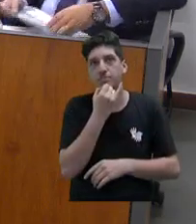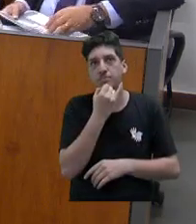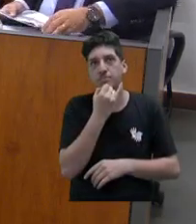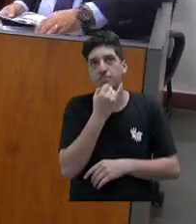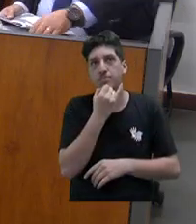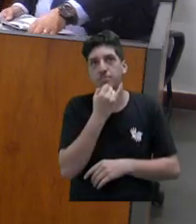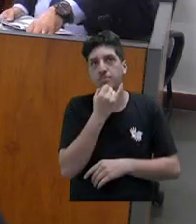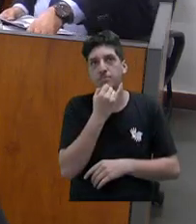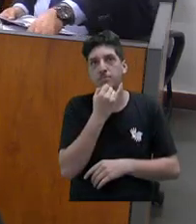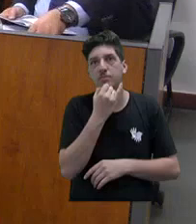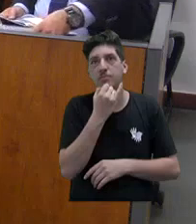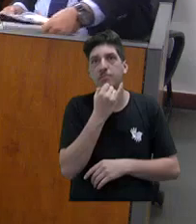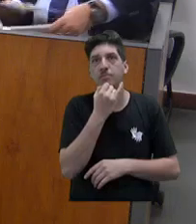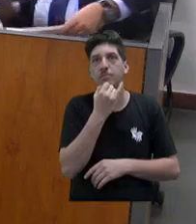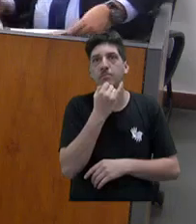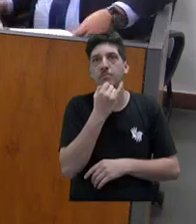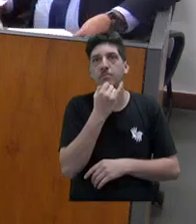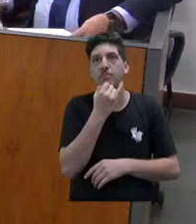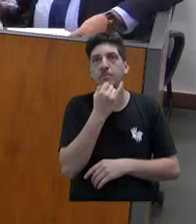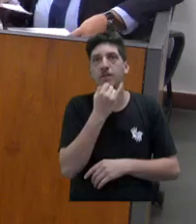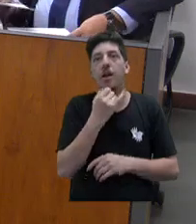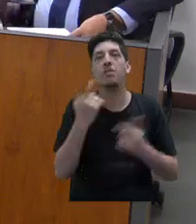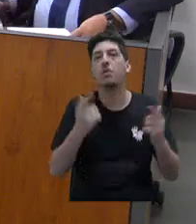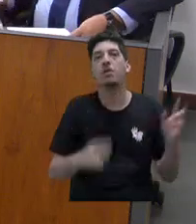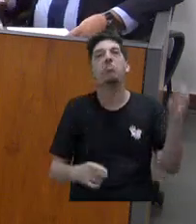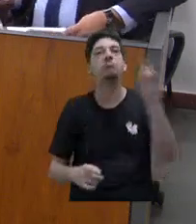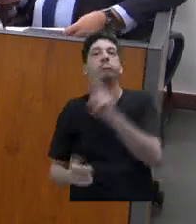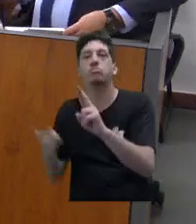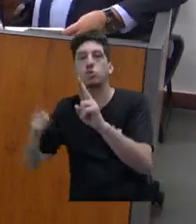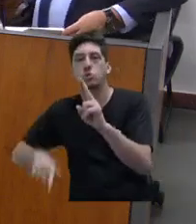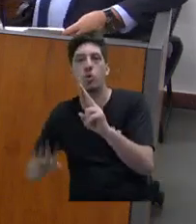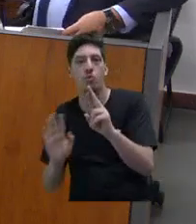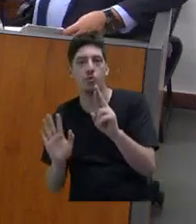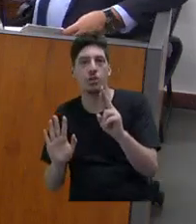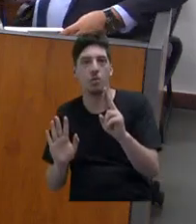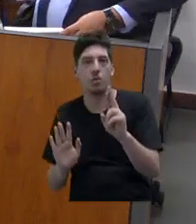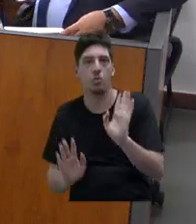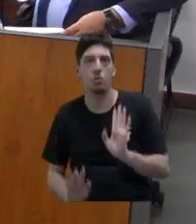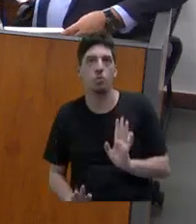gente não tem tréplica, segundo informações da assessoria.